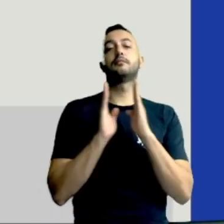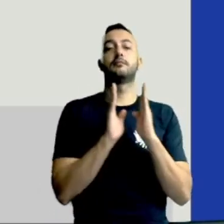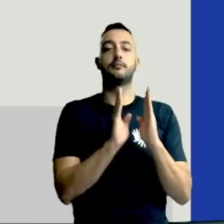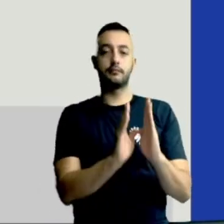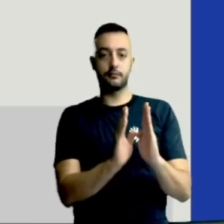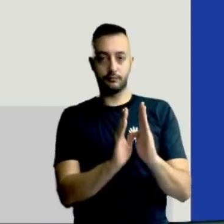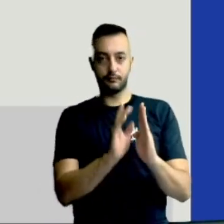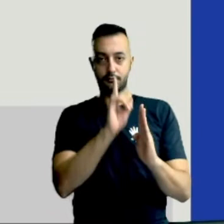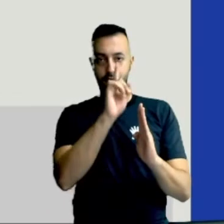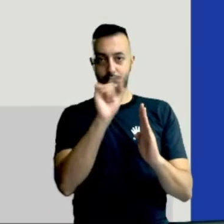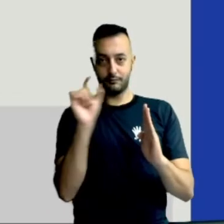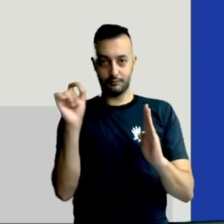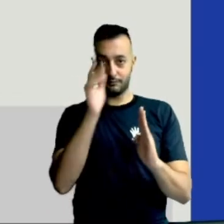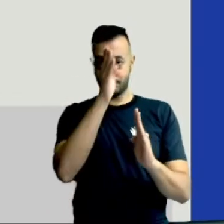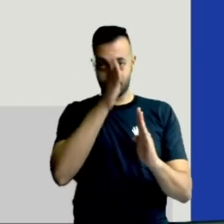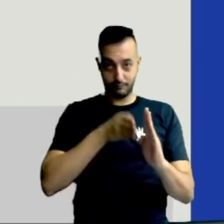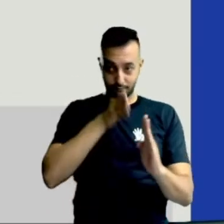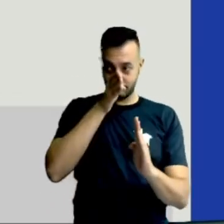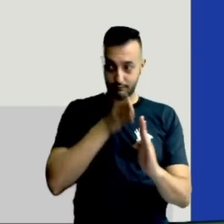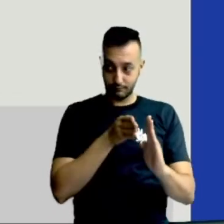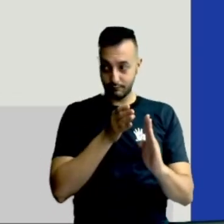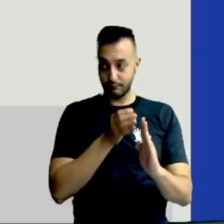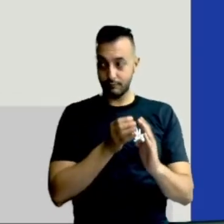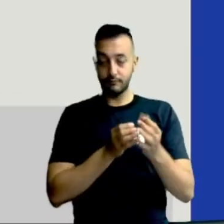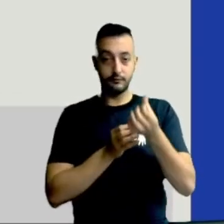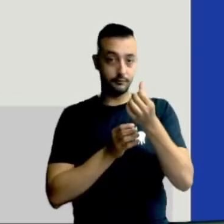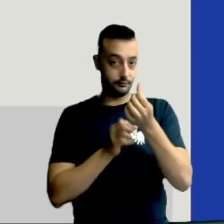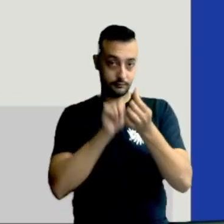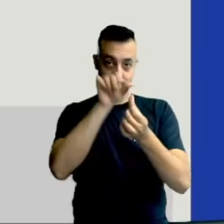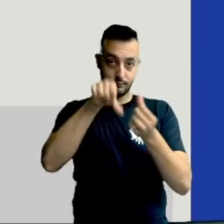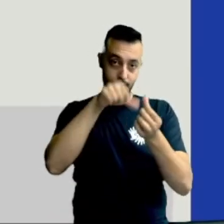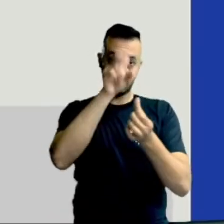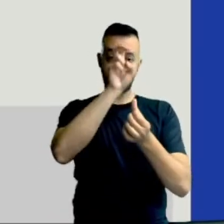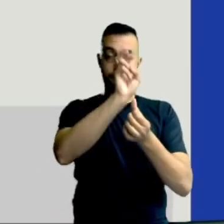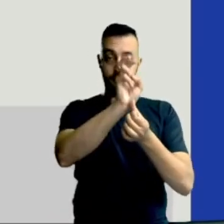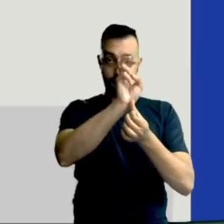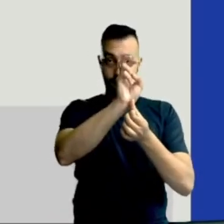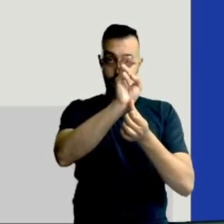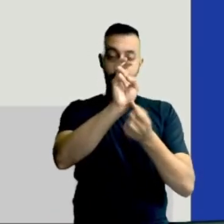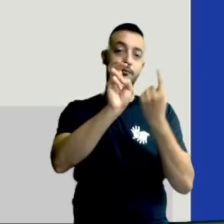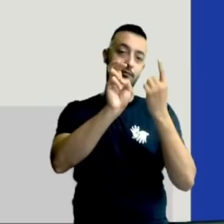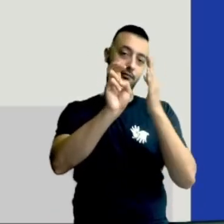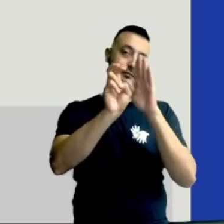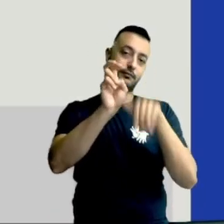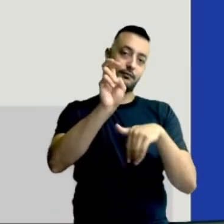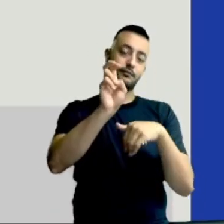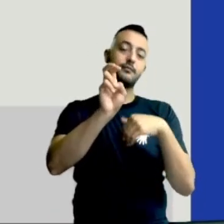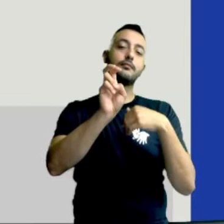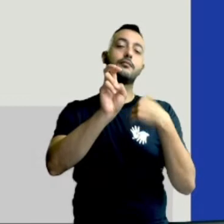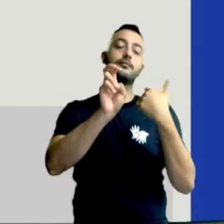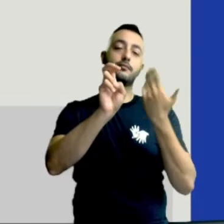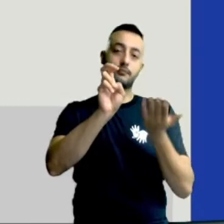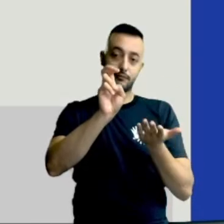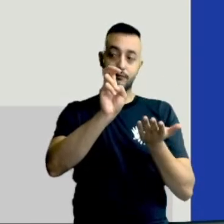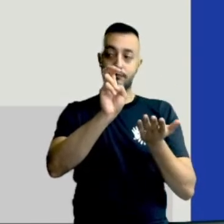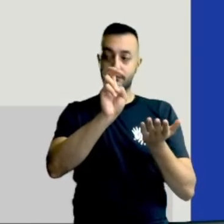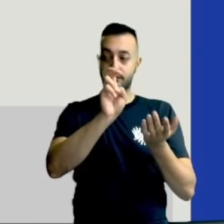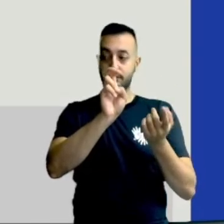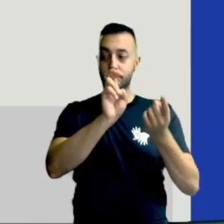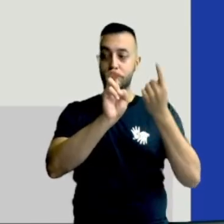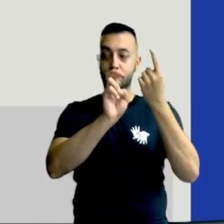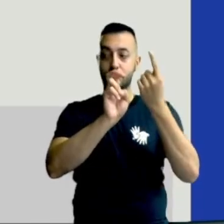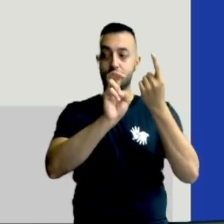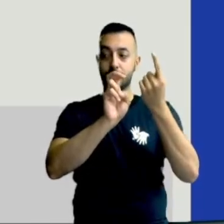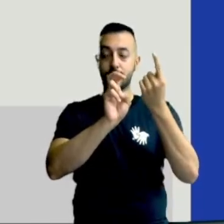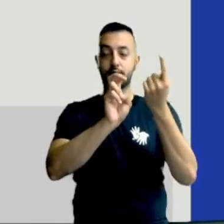era 6, vai passar a ser 5, porque eu retirei 1, e vou passar o 1